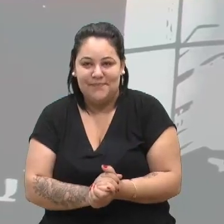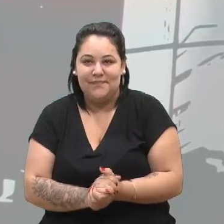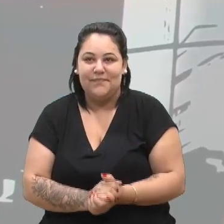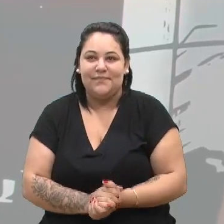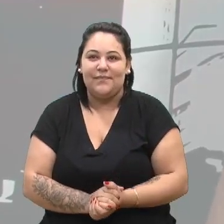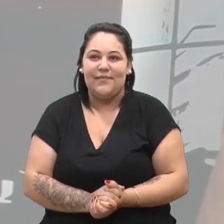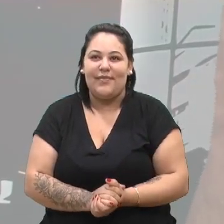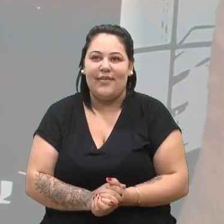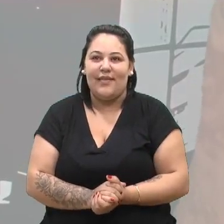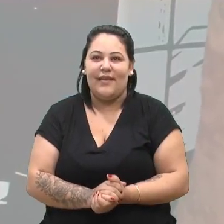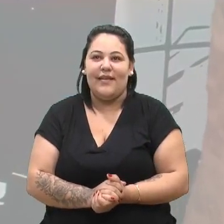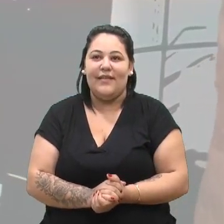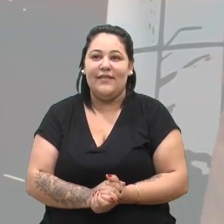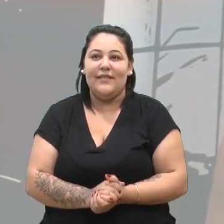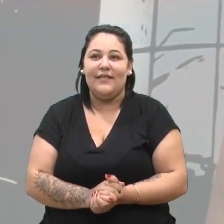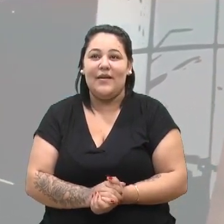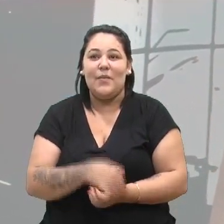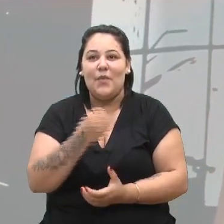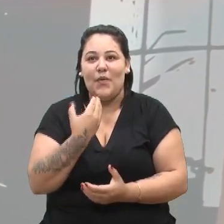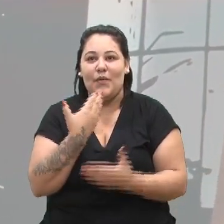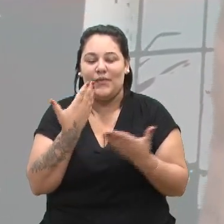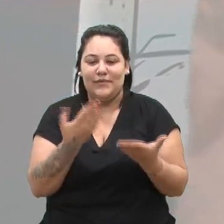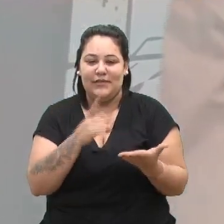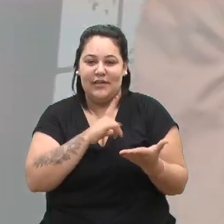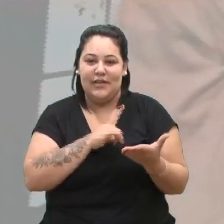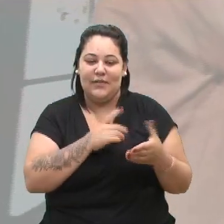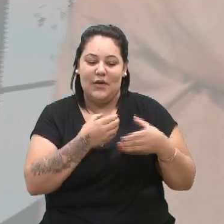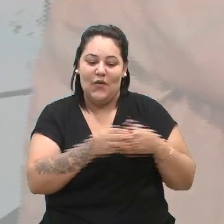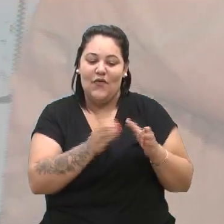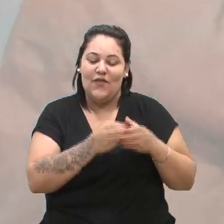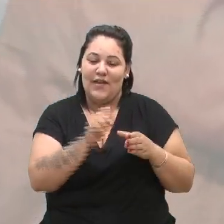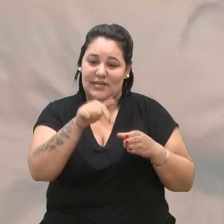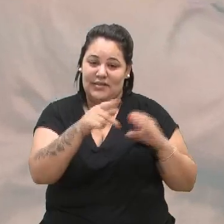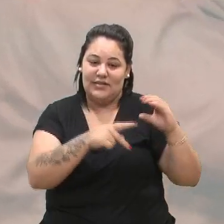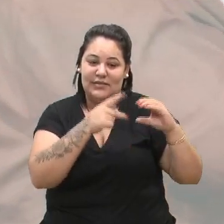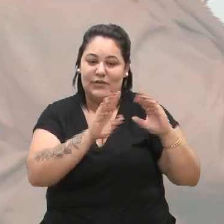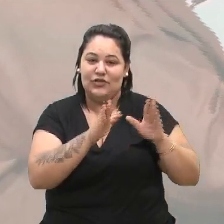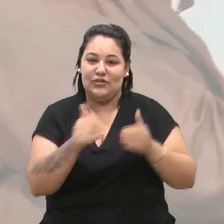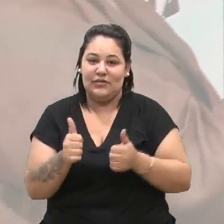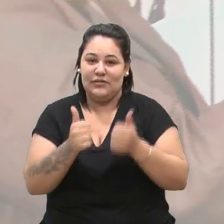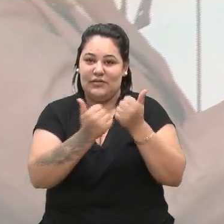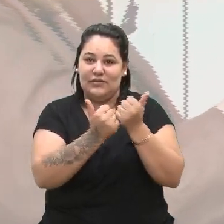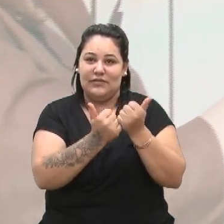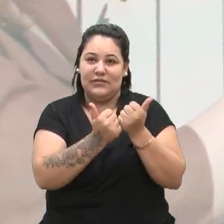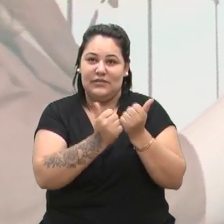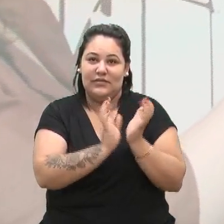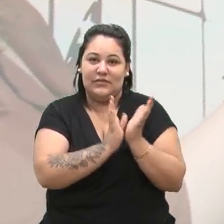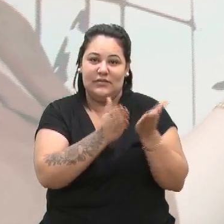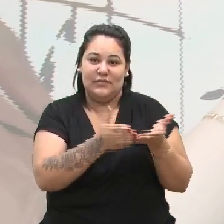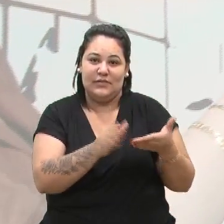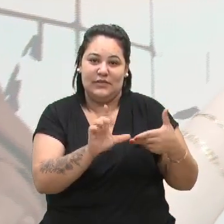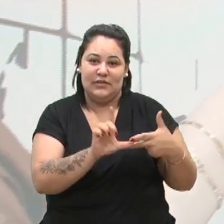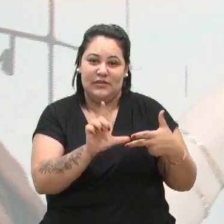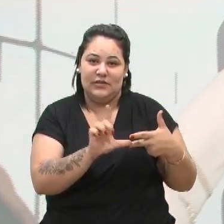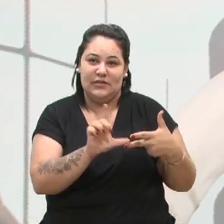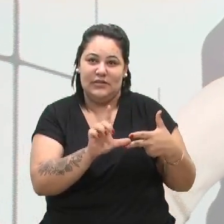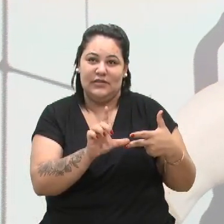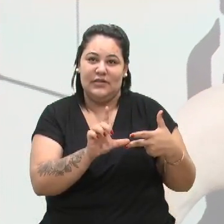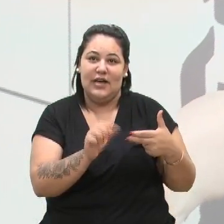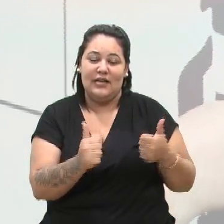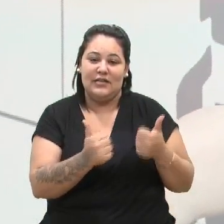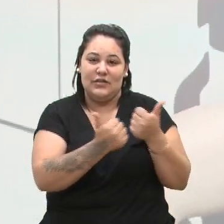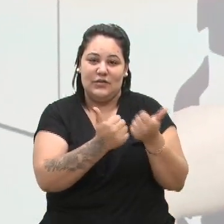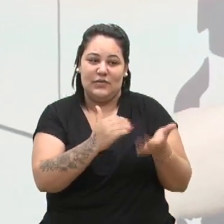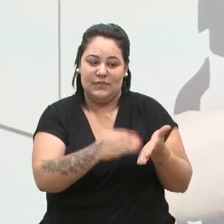bom pessoal eh eu vou dizer eu tenho uma vivência já na Câmara de Vereadores já fui assessor da comissão de legislação participativa já fui assessor de gabinete da comissão de